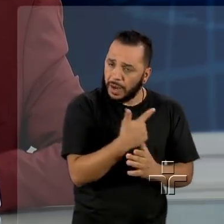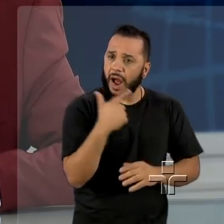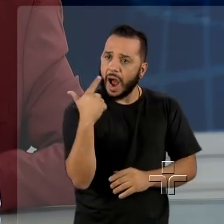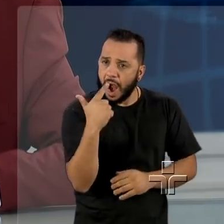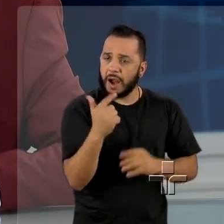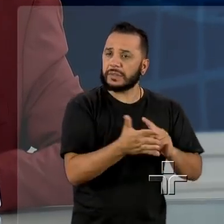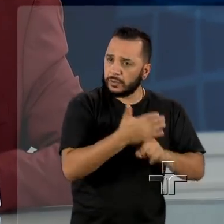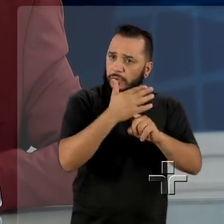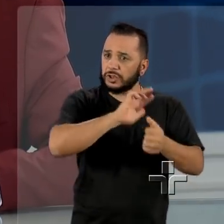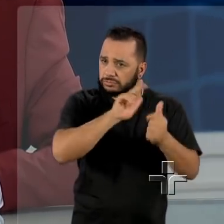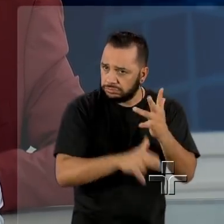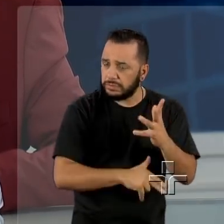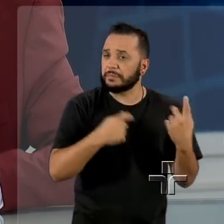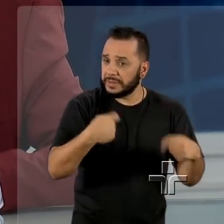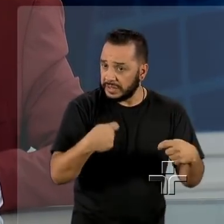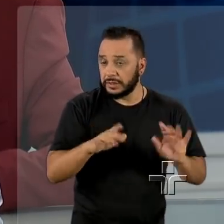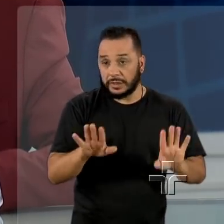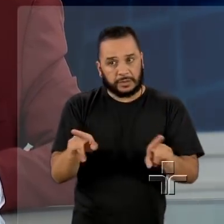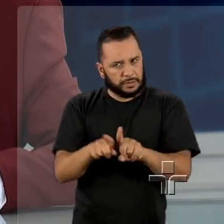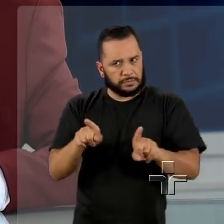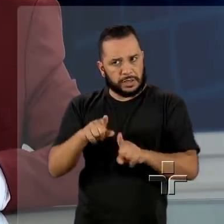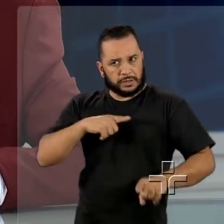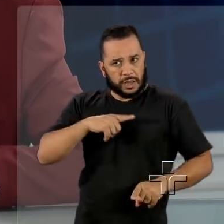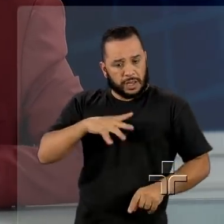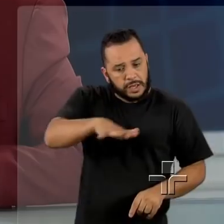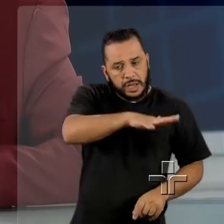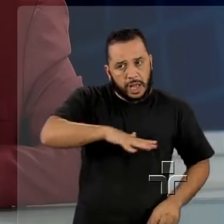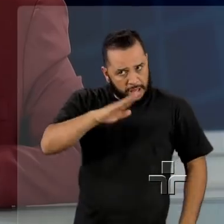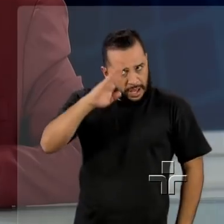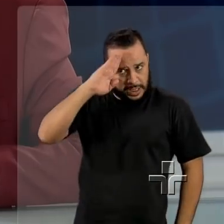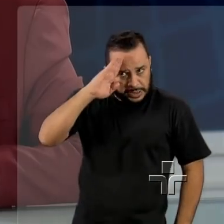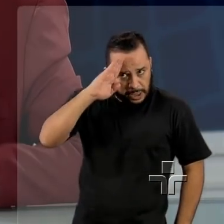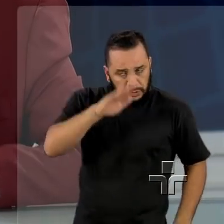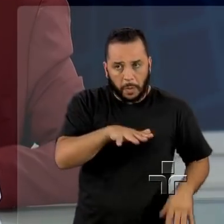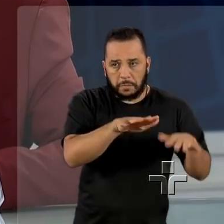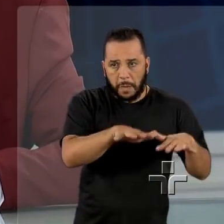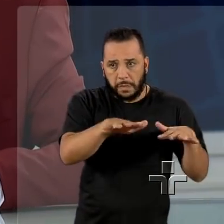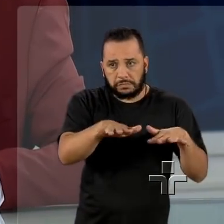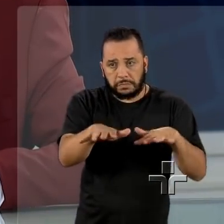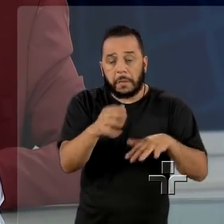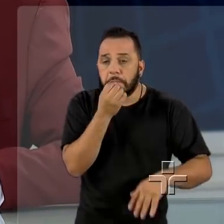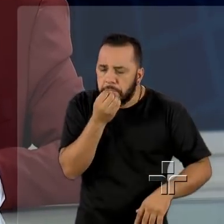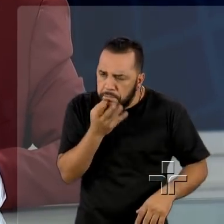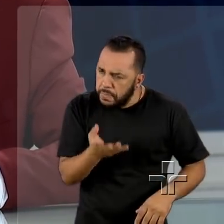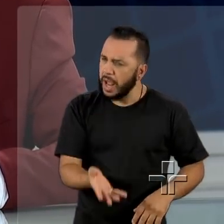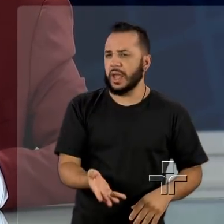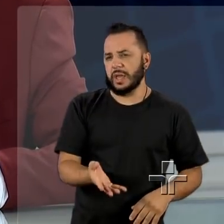Era vista com bons olhos. No evento último dos caminhoneiros,